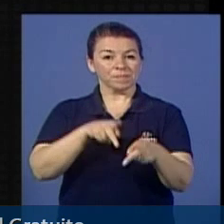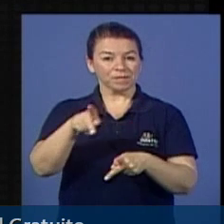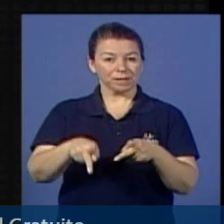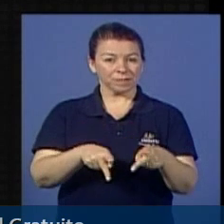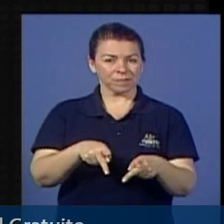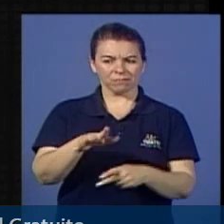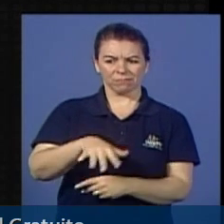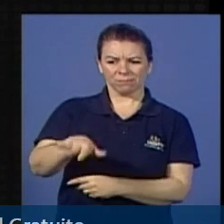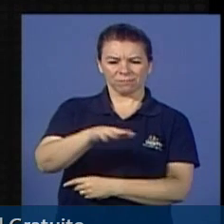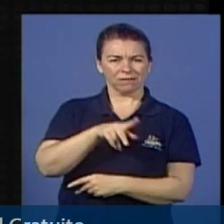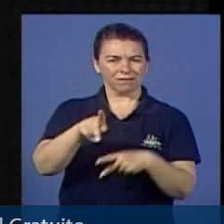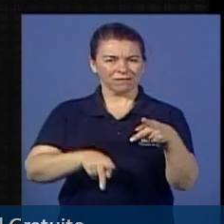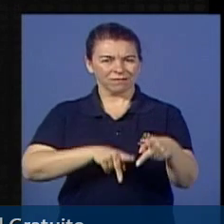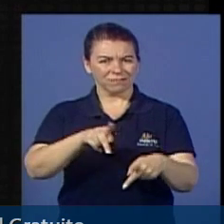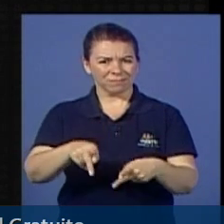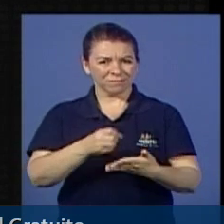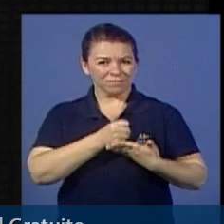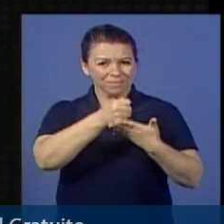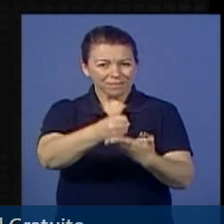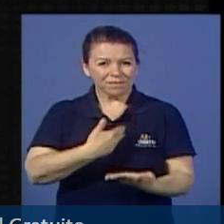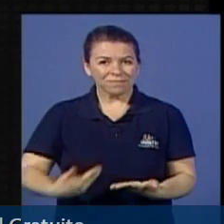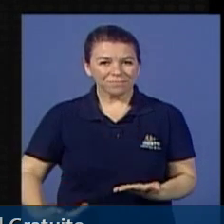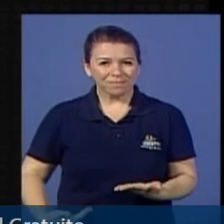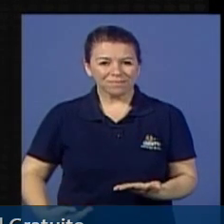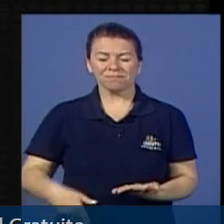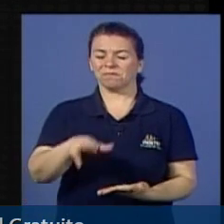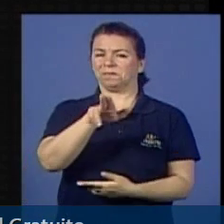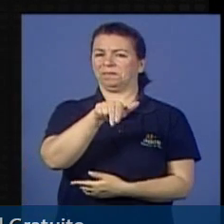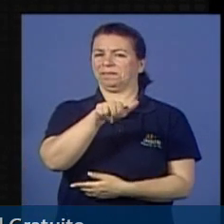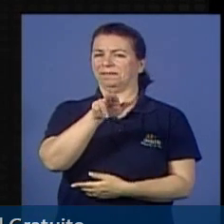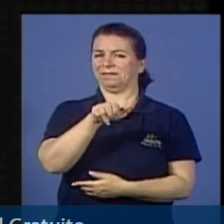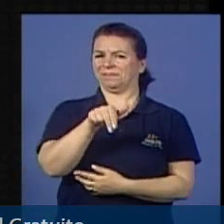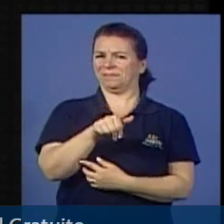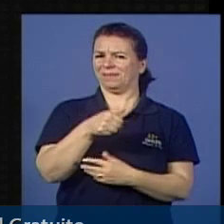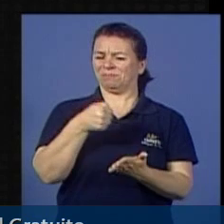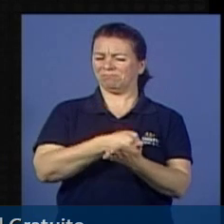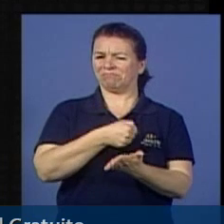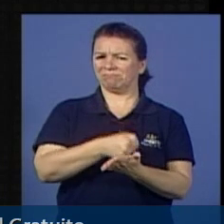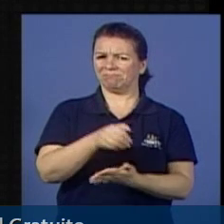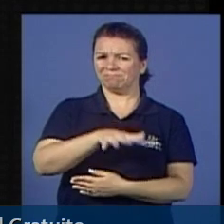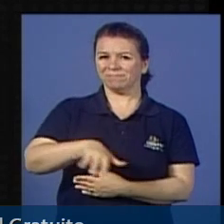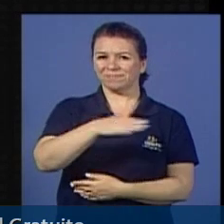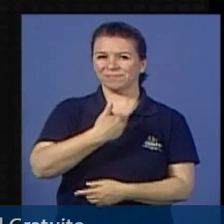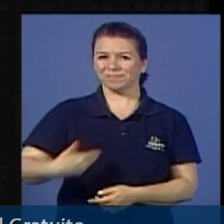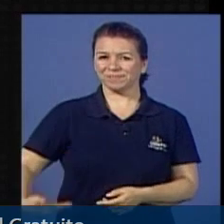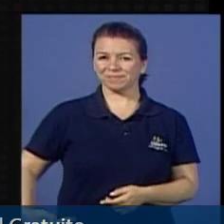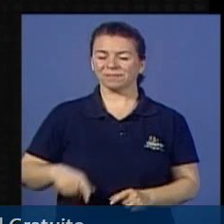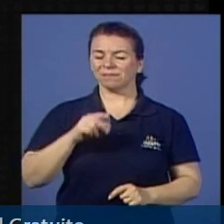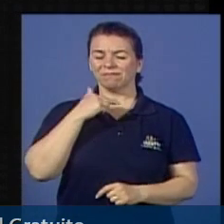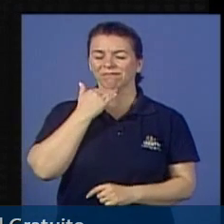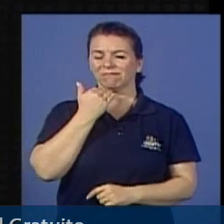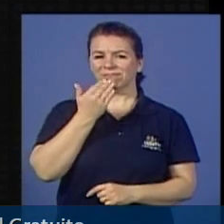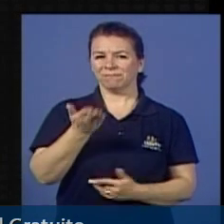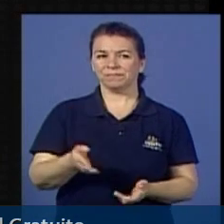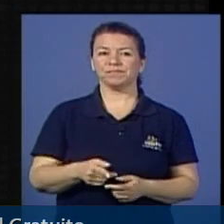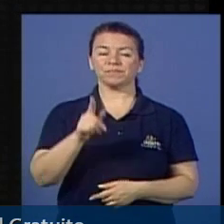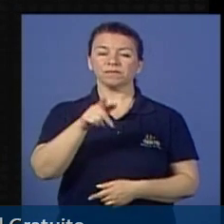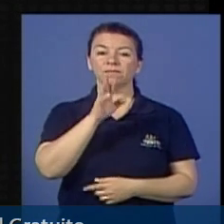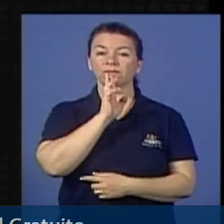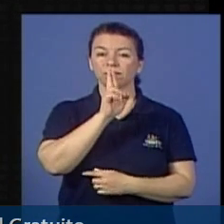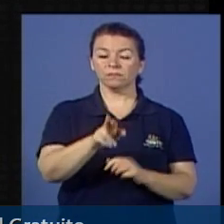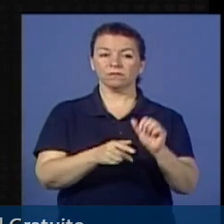parecia estar apoiando o governo? Não, parecia estar partindo para a pancada com o governo. Então, nossa alternativa correta é